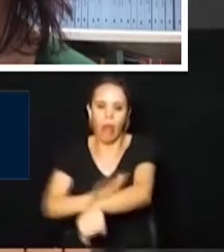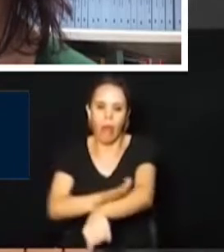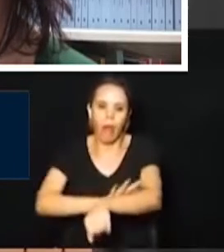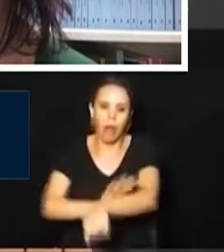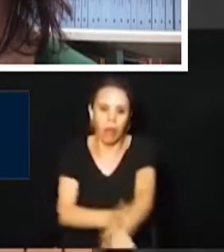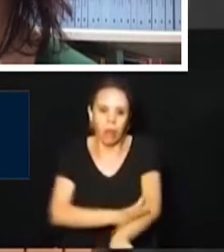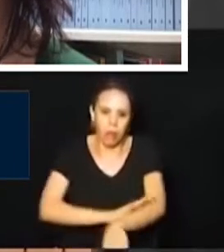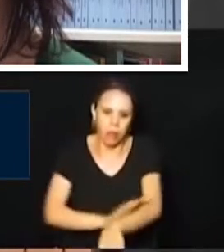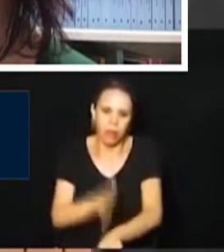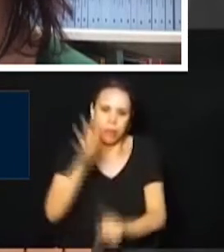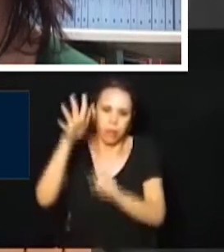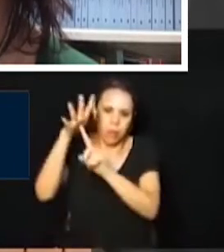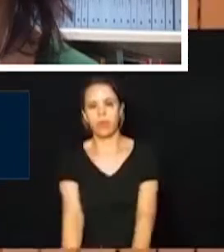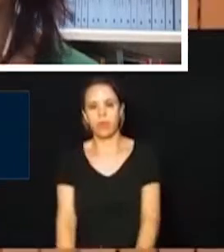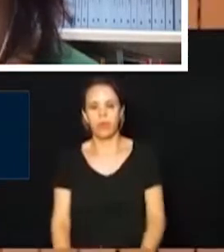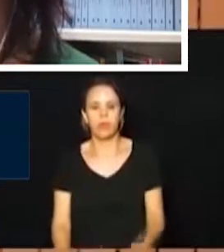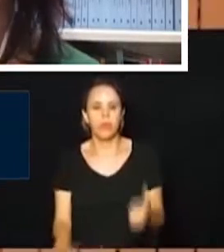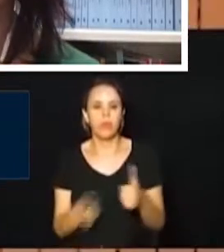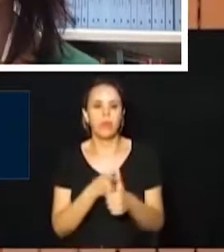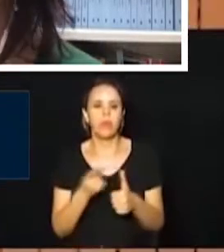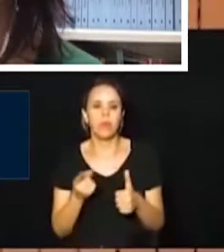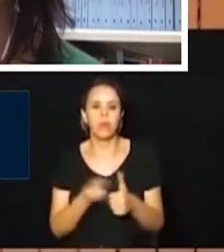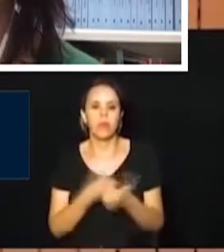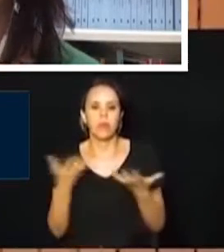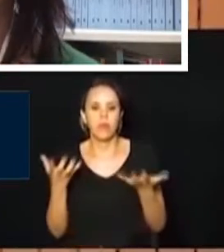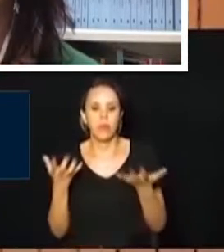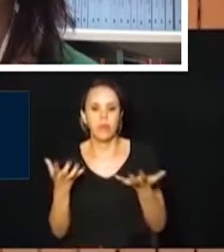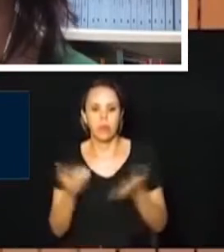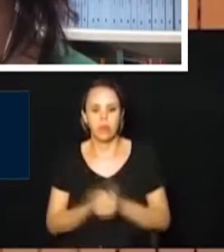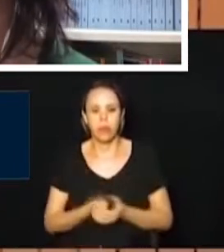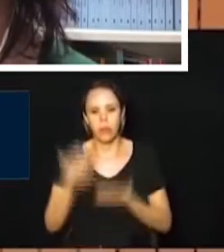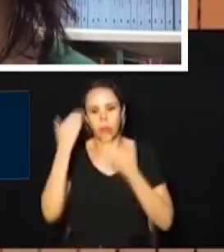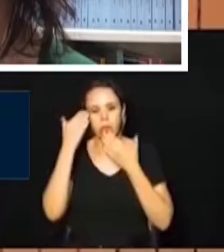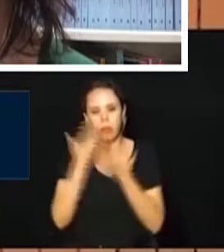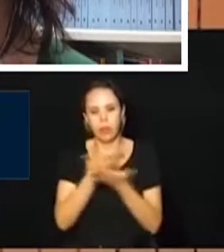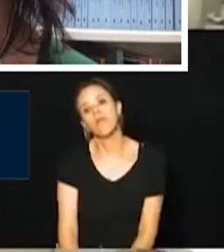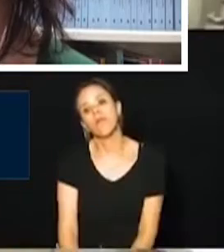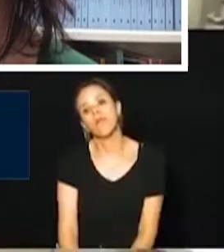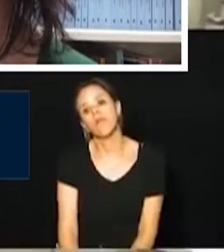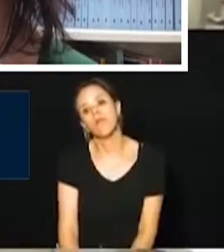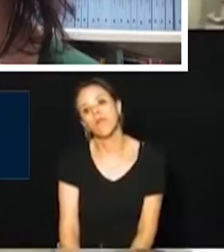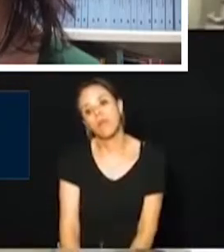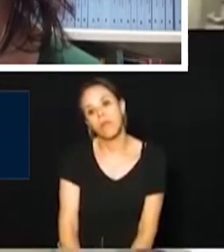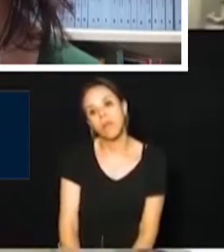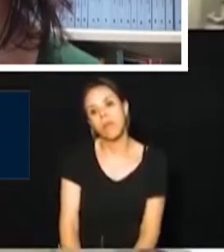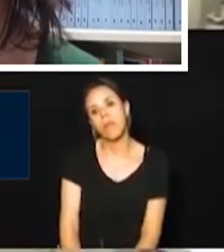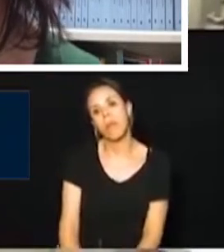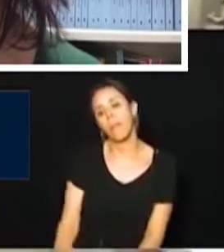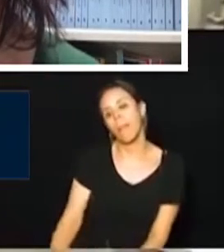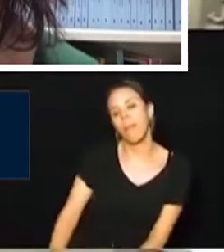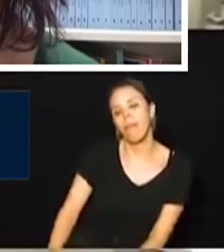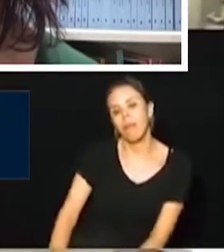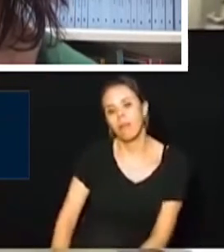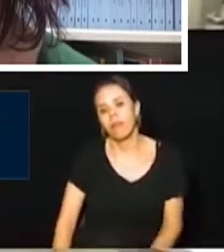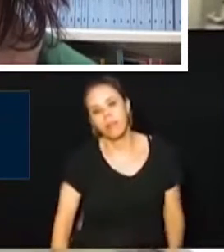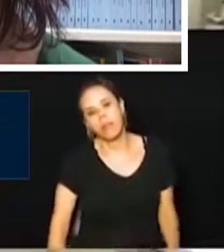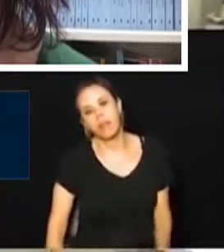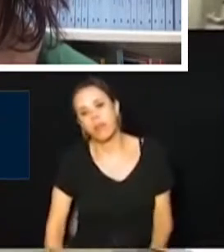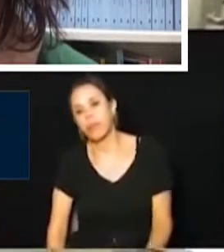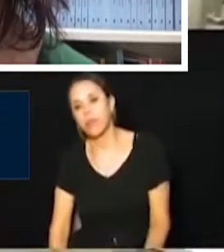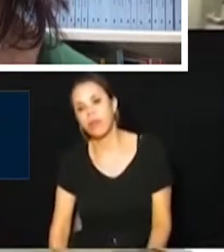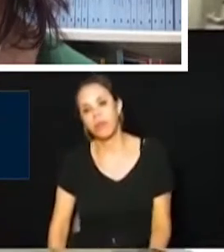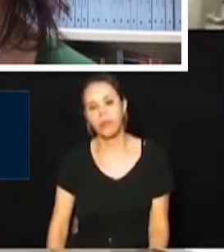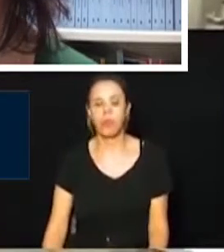2020 a proposta aqui em Campinas mas que acabou não se viabilizando por conta da oposição Oi e o vereador Gustavo